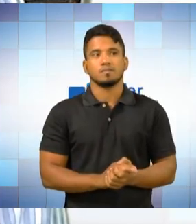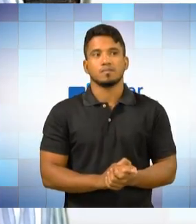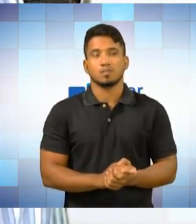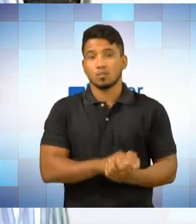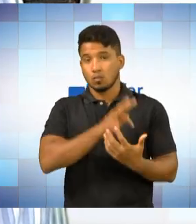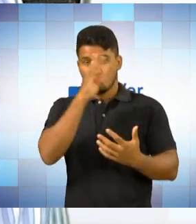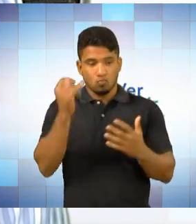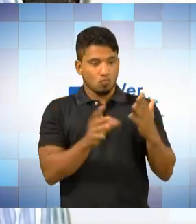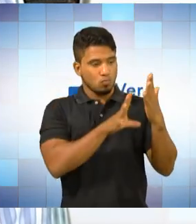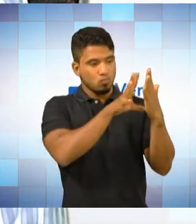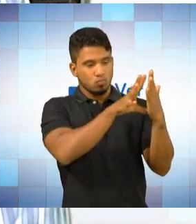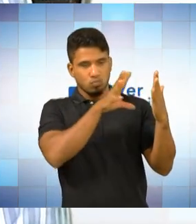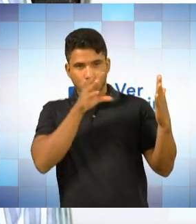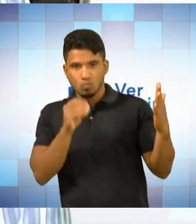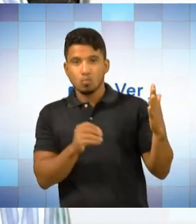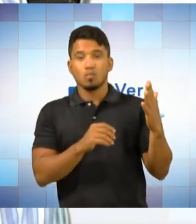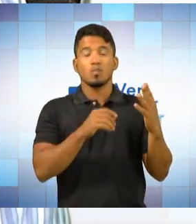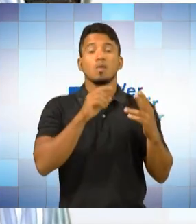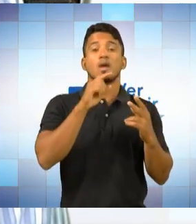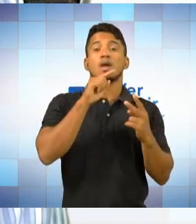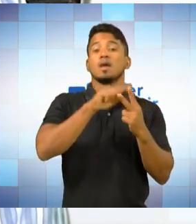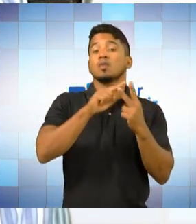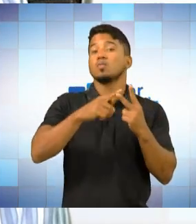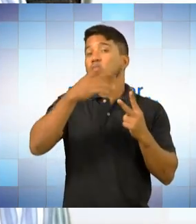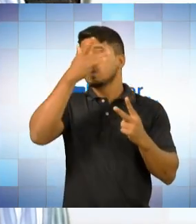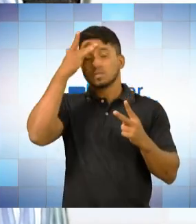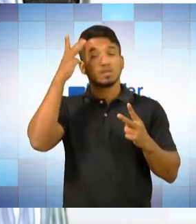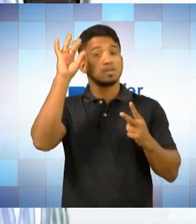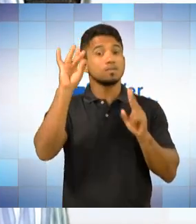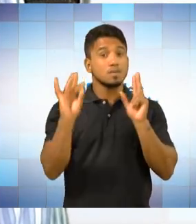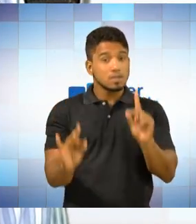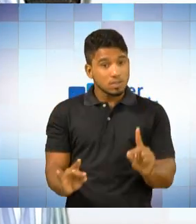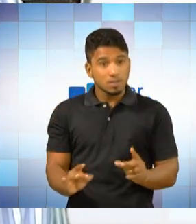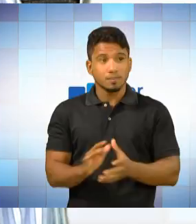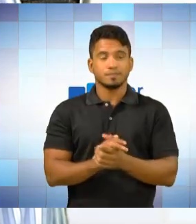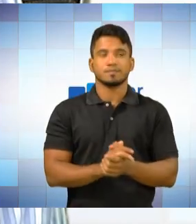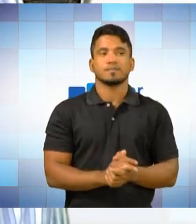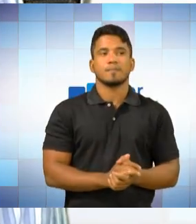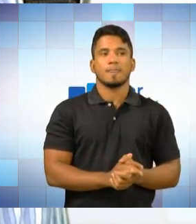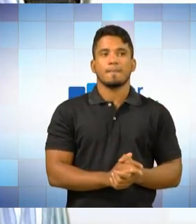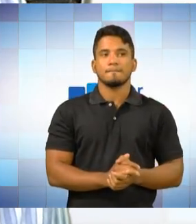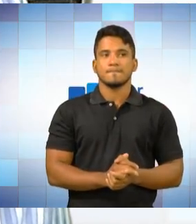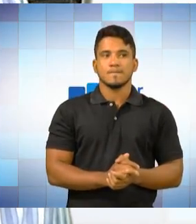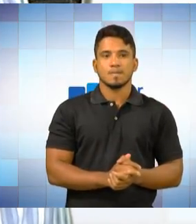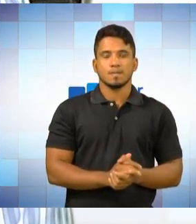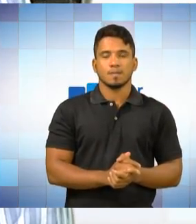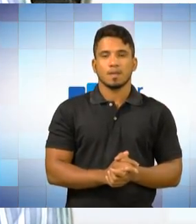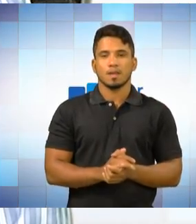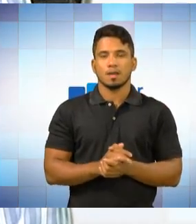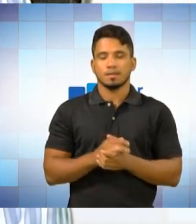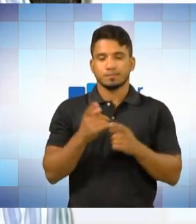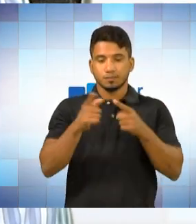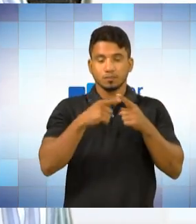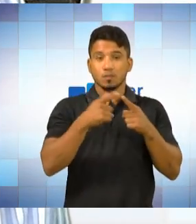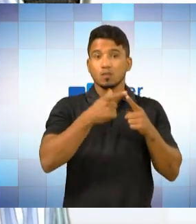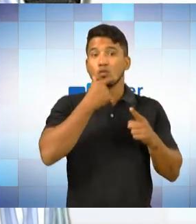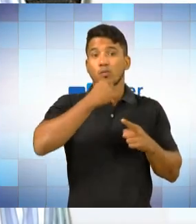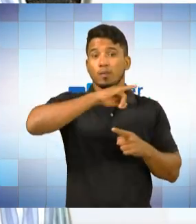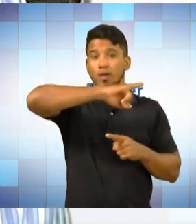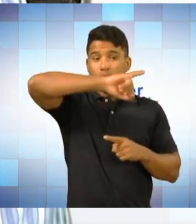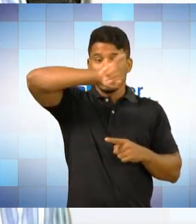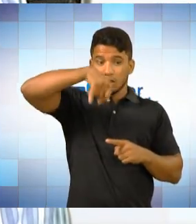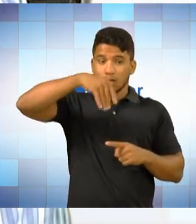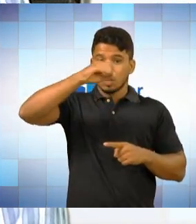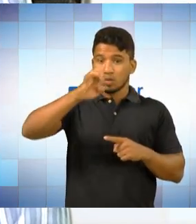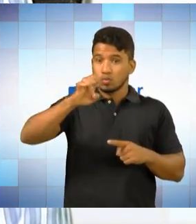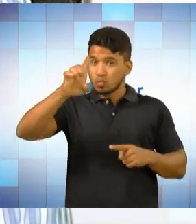inspiradas em duas pessoas, para não dizer três, como Dom Pedro II, José Alves de Azevedo e